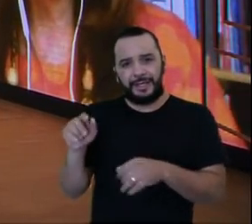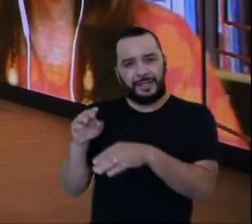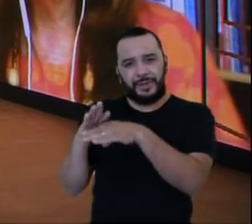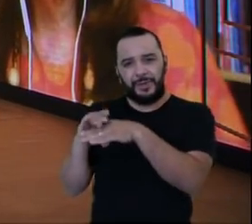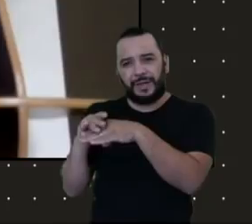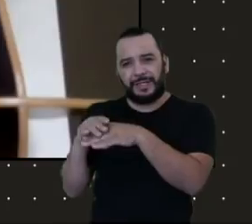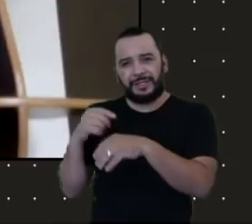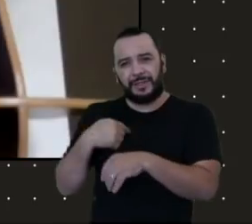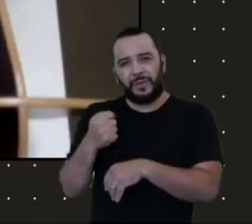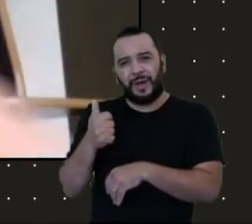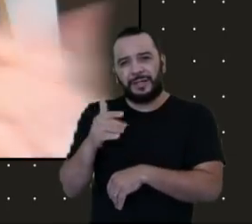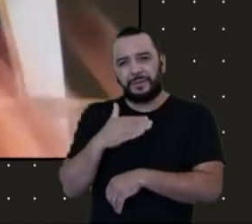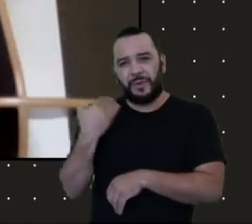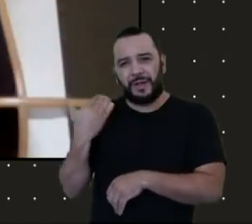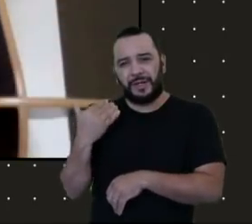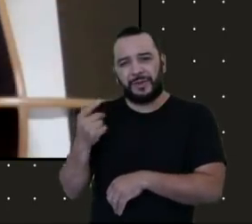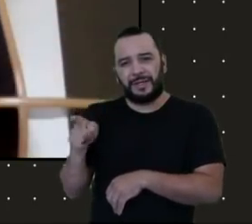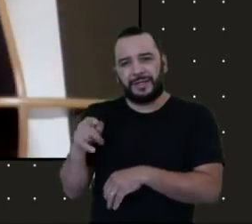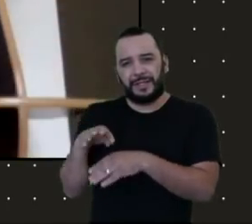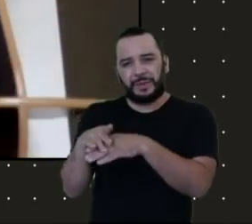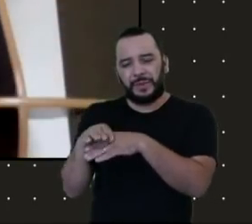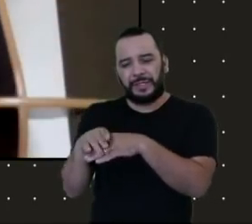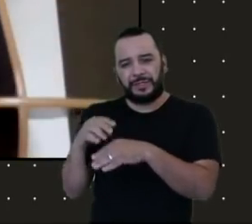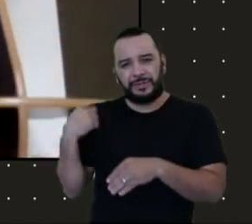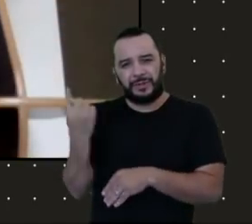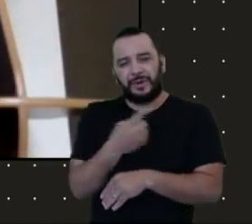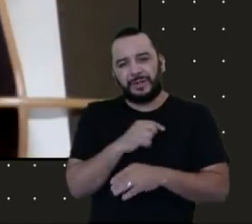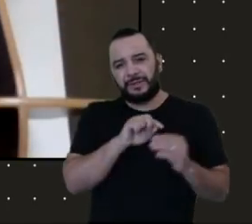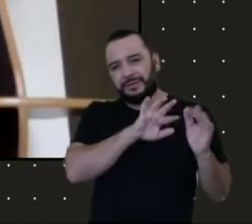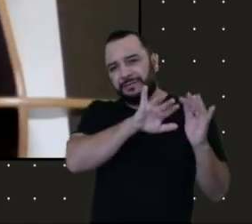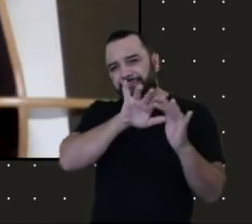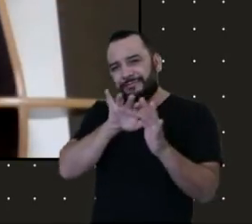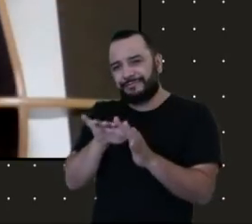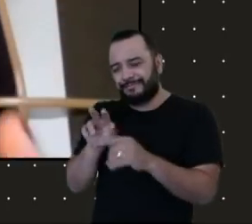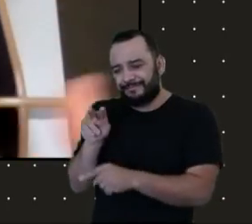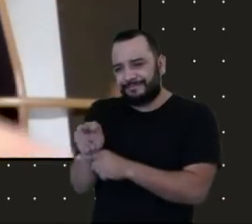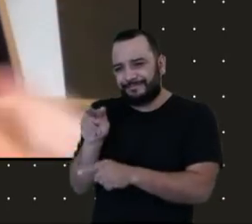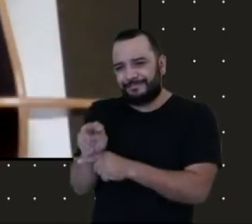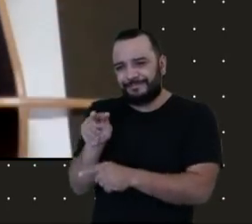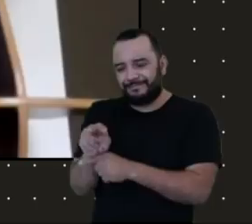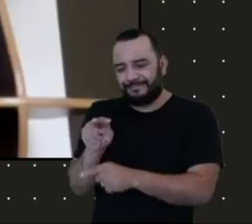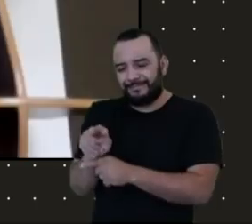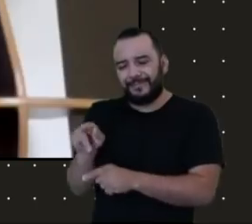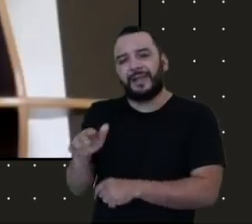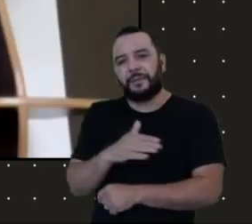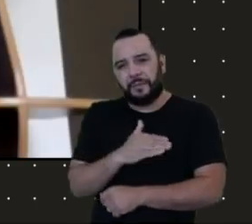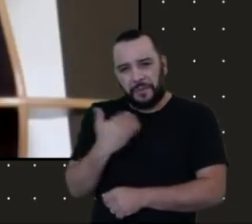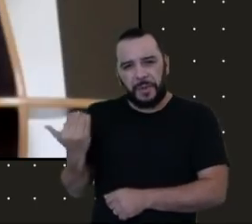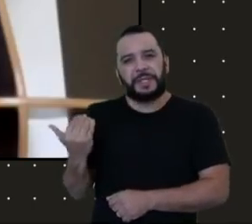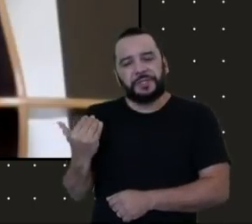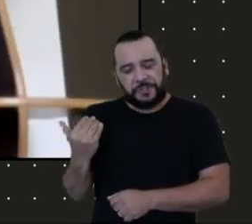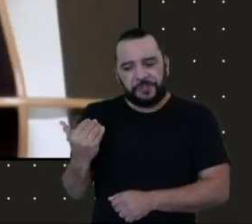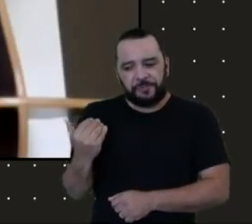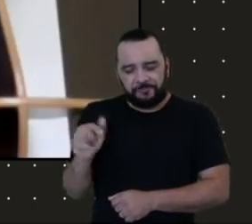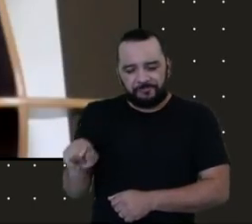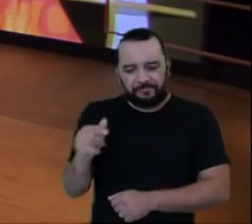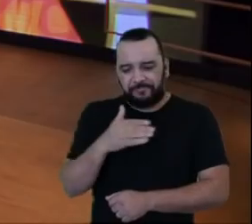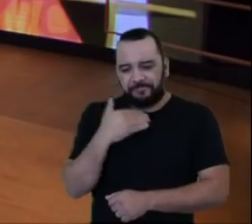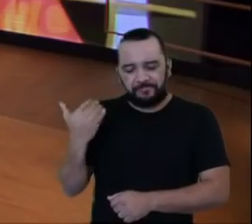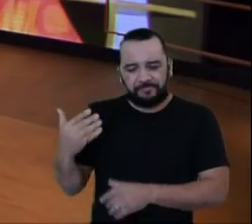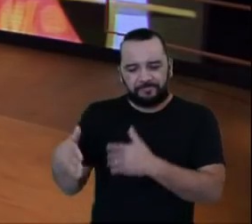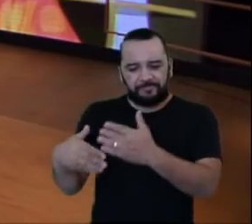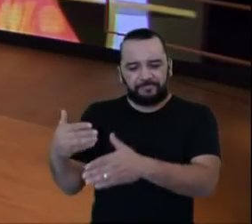papai ficou doente. Esse projeto ficou parado. ficou hibernando, ficou dormindo, porque não tinha como